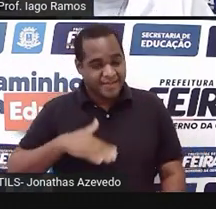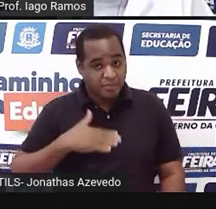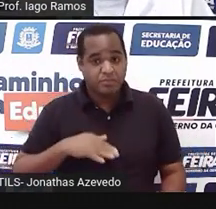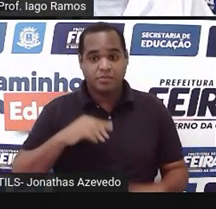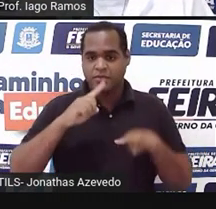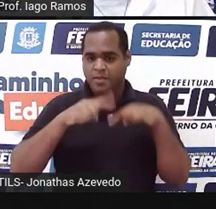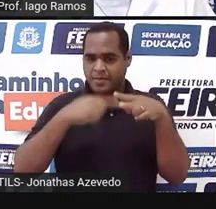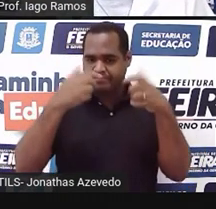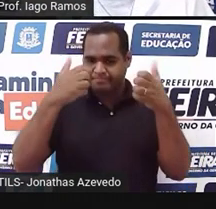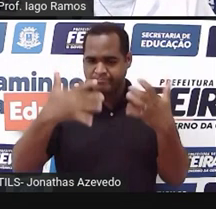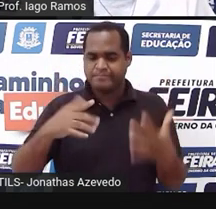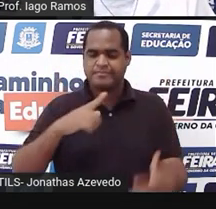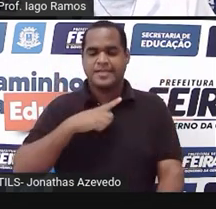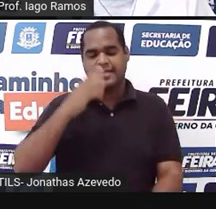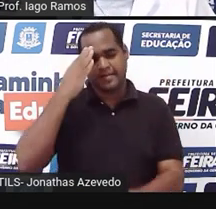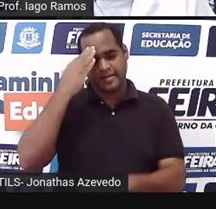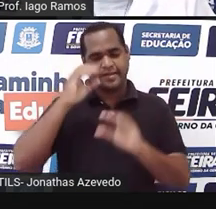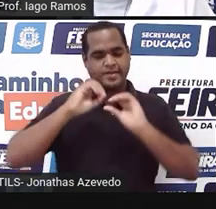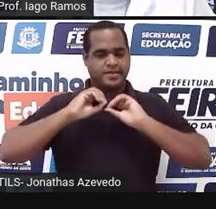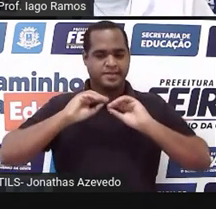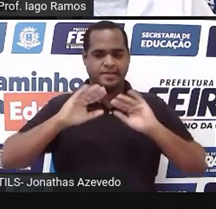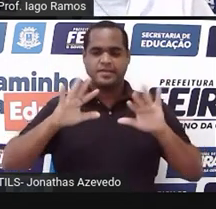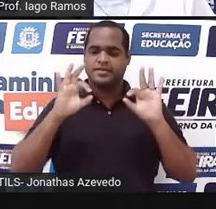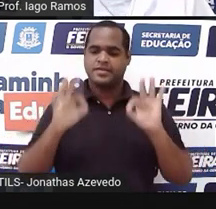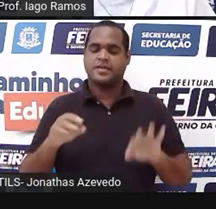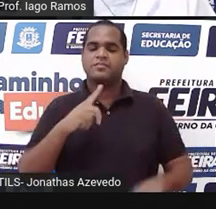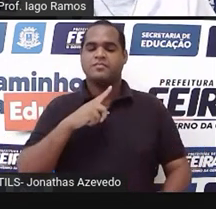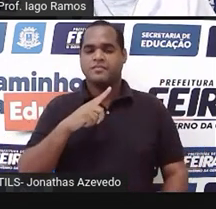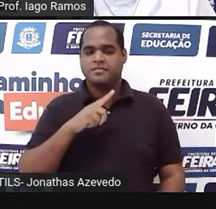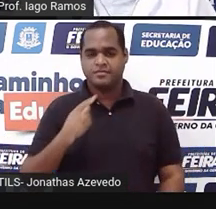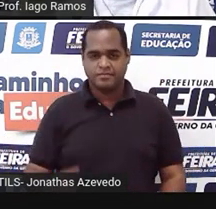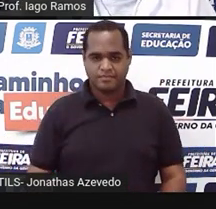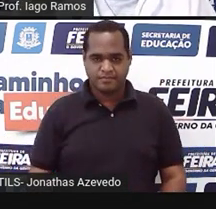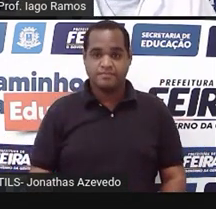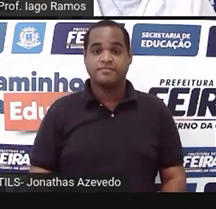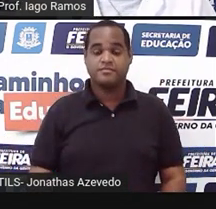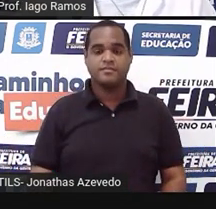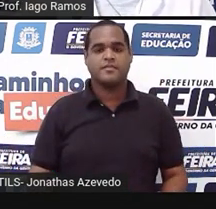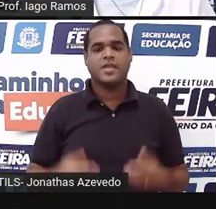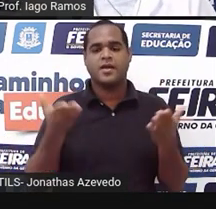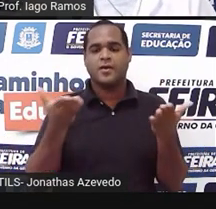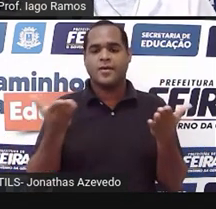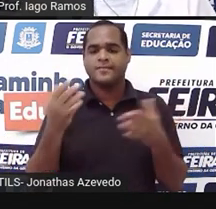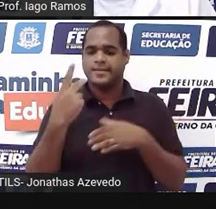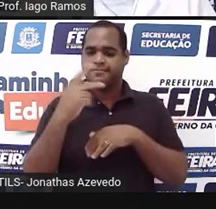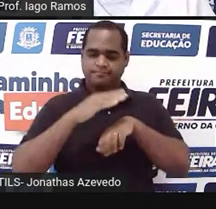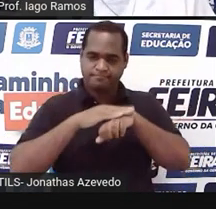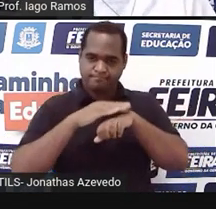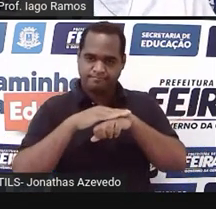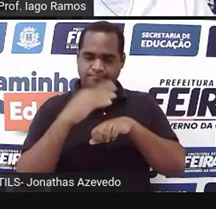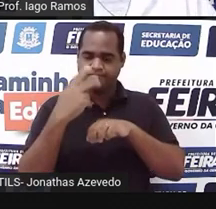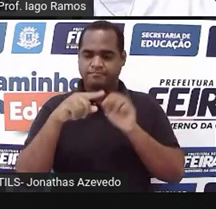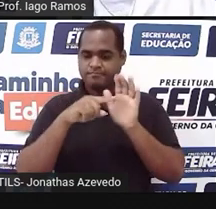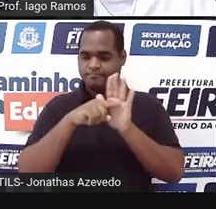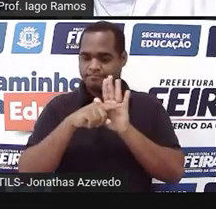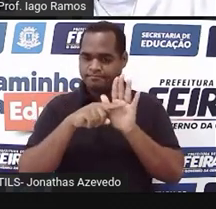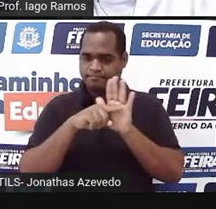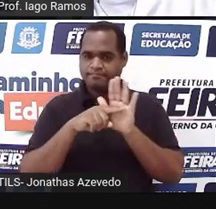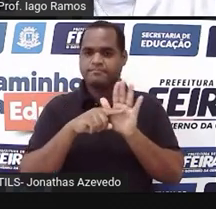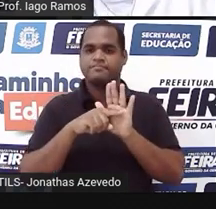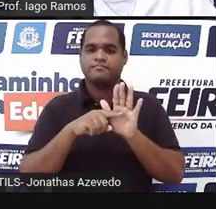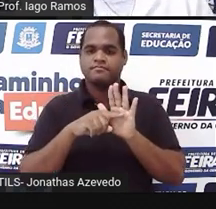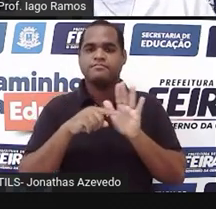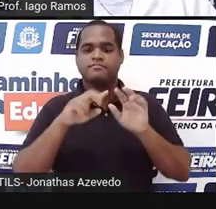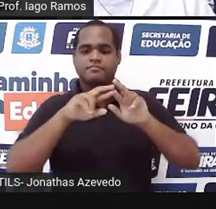né Tem mais coisas para a gente entender nessa aula olha só é a hora da investigação em todas as